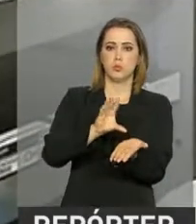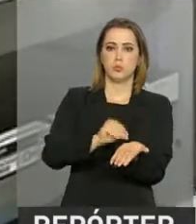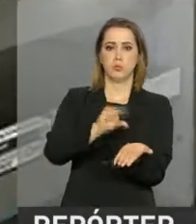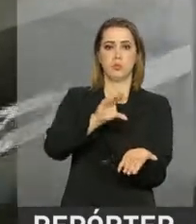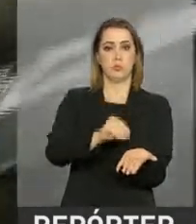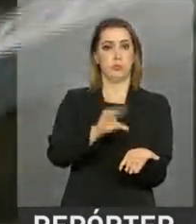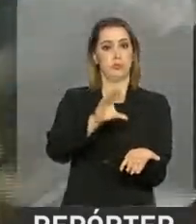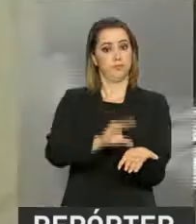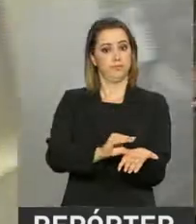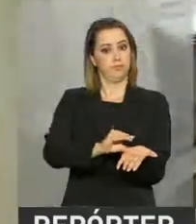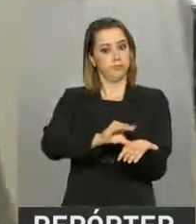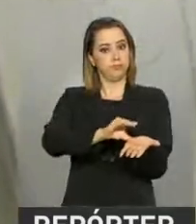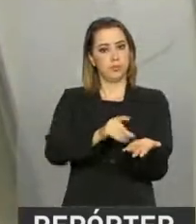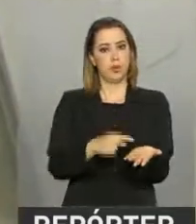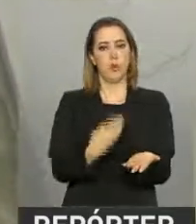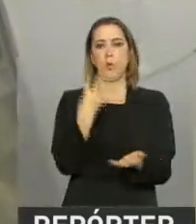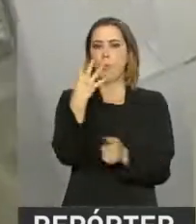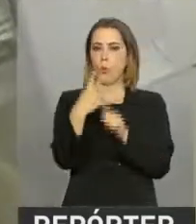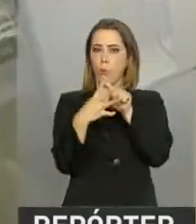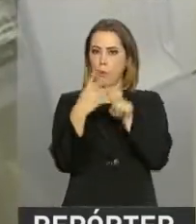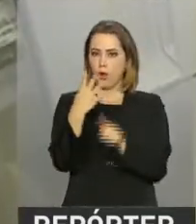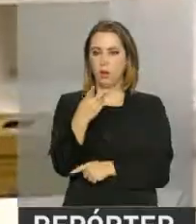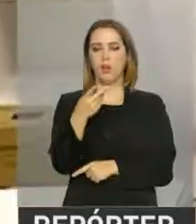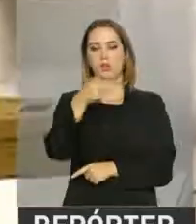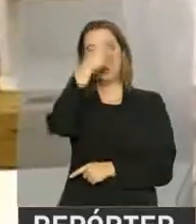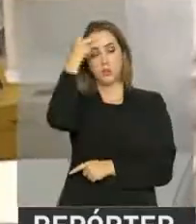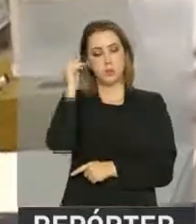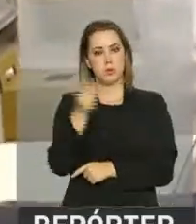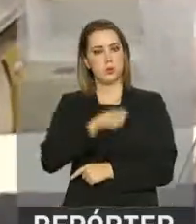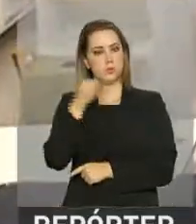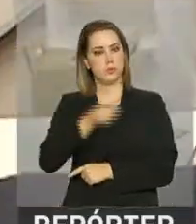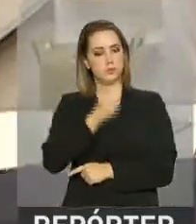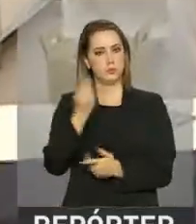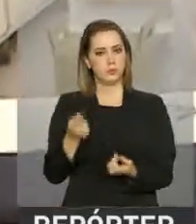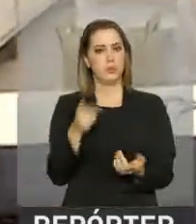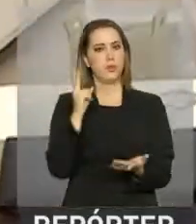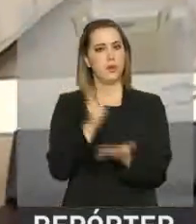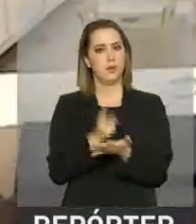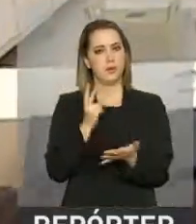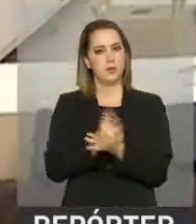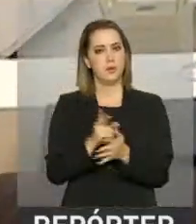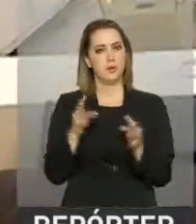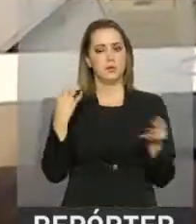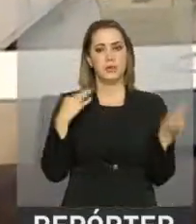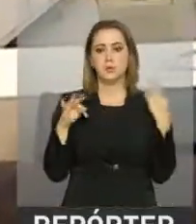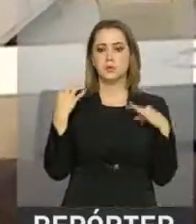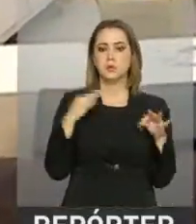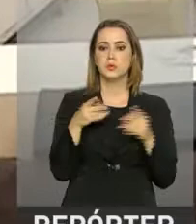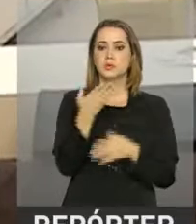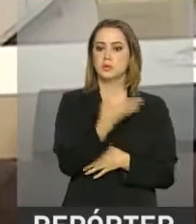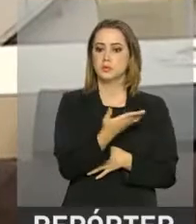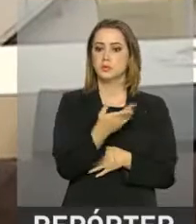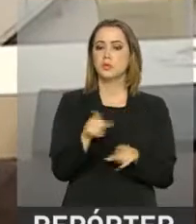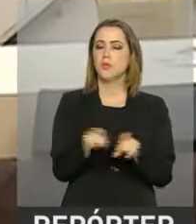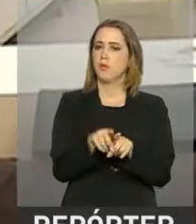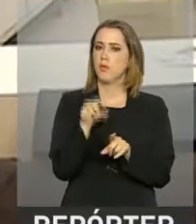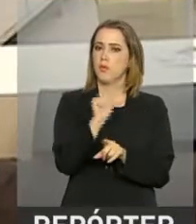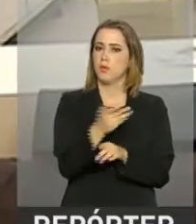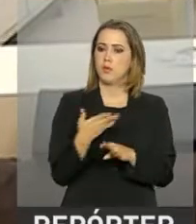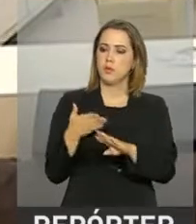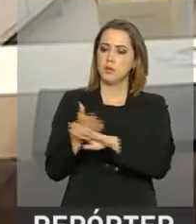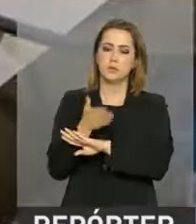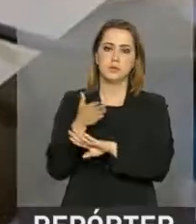uma ajuda a salvar até quatro vidas mesmo de férias a irene fez questão de dar uma passadinha na